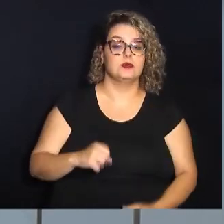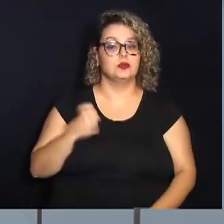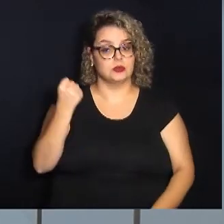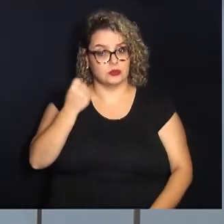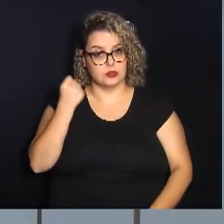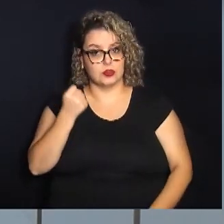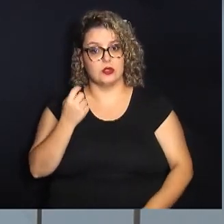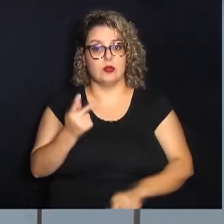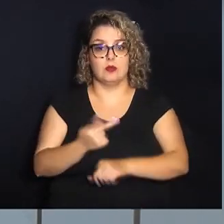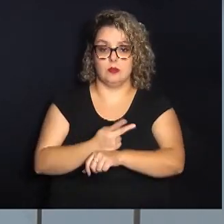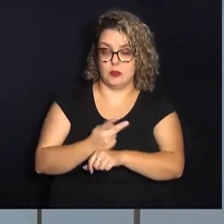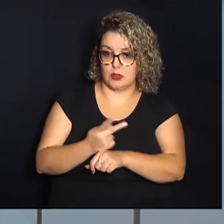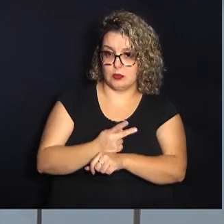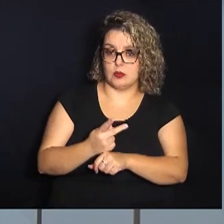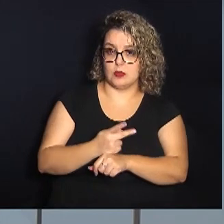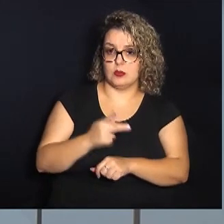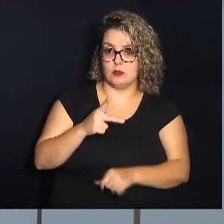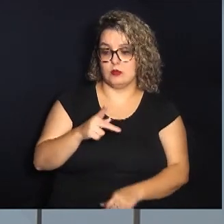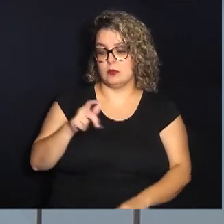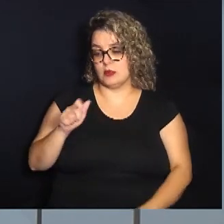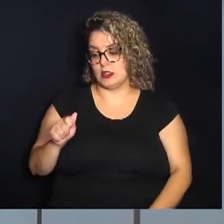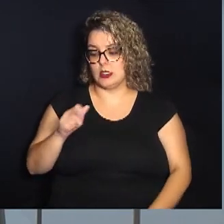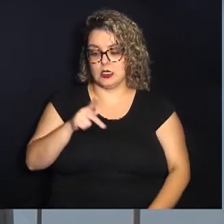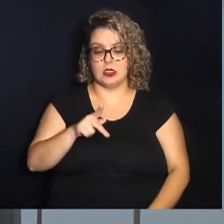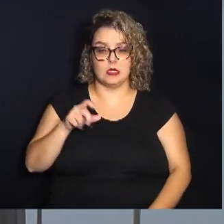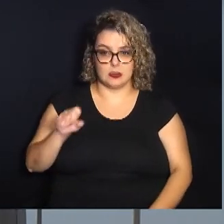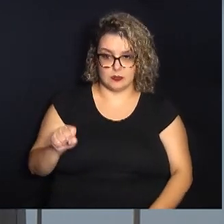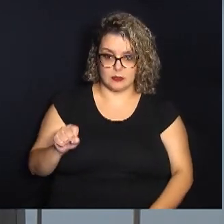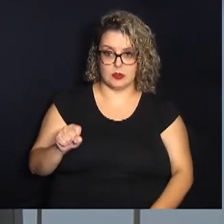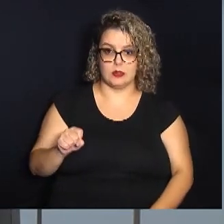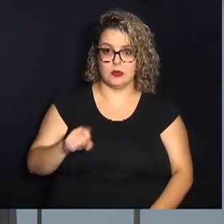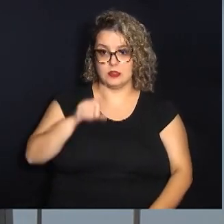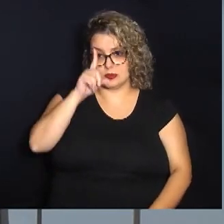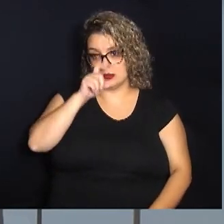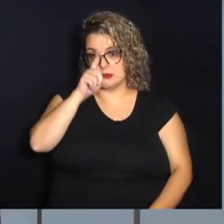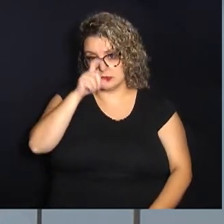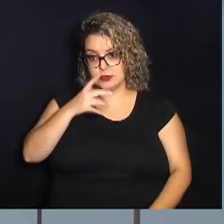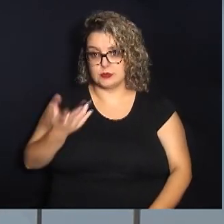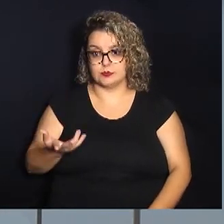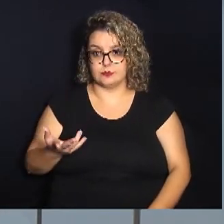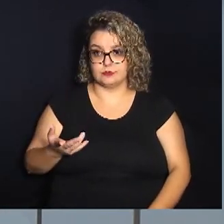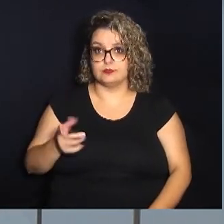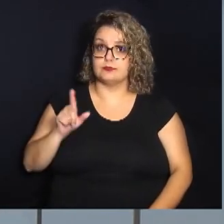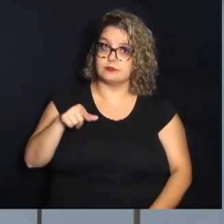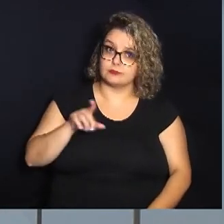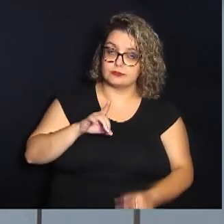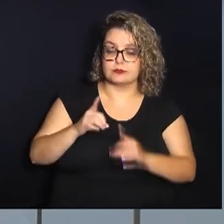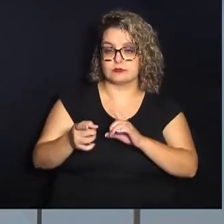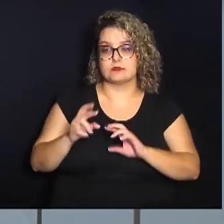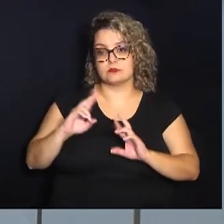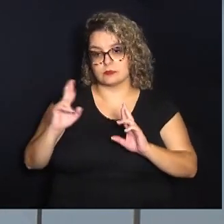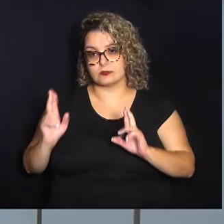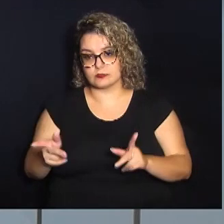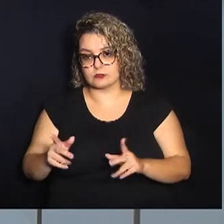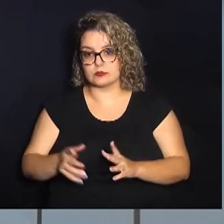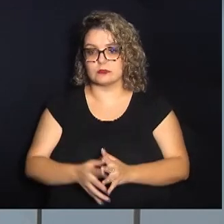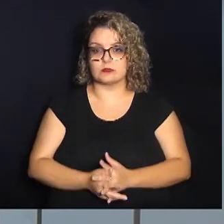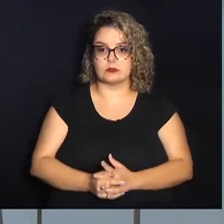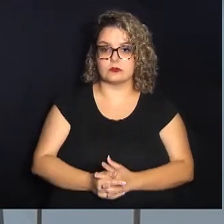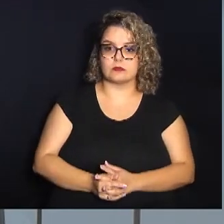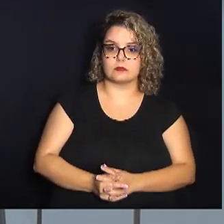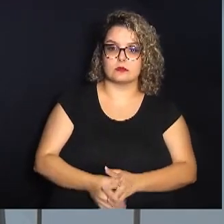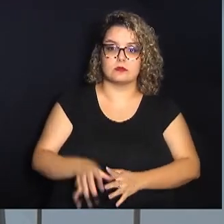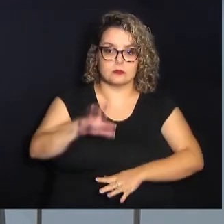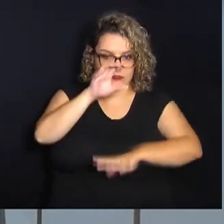procurar a rede de pronto-socorro, pronto atendimento e hospital. Então, acaba sendo uma dinâmica diferente. A gente aprendeu muito